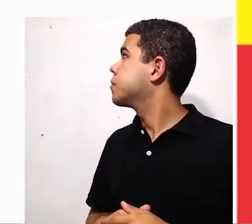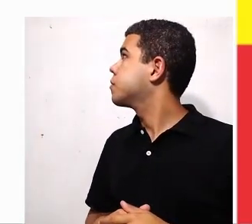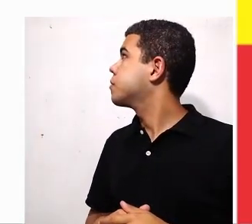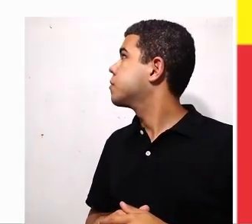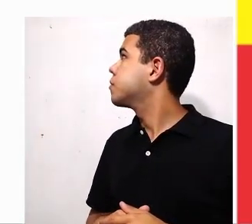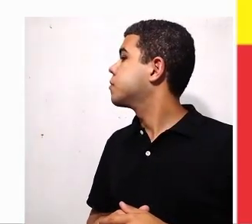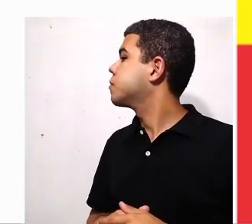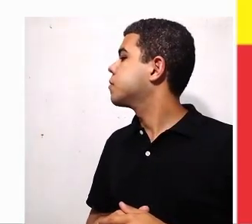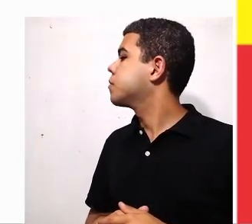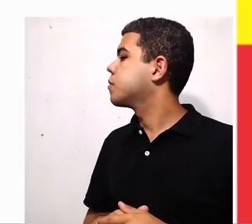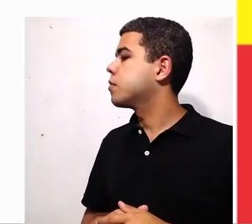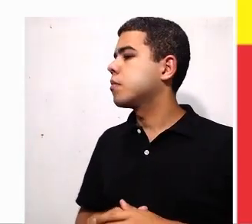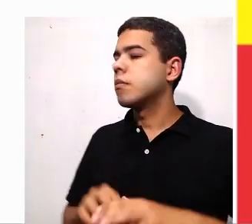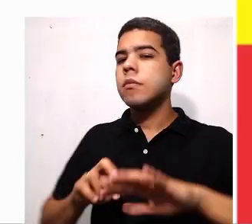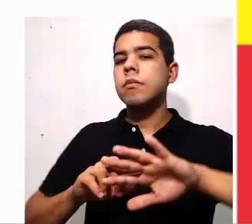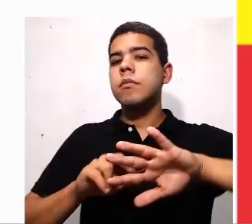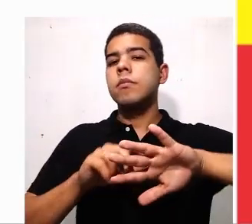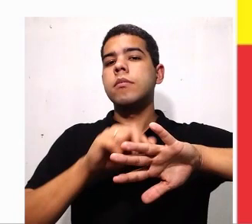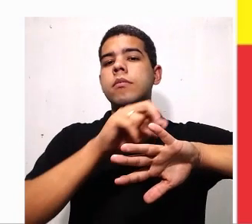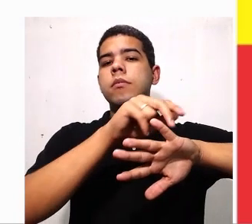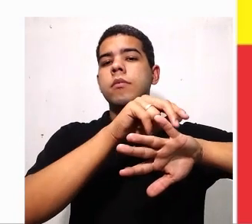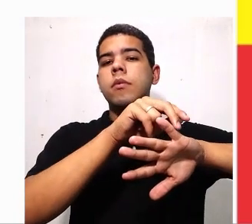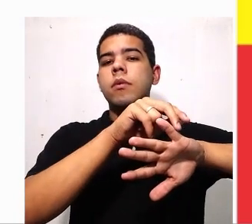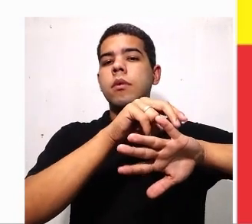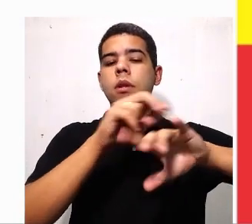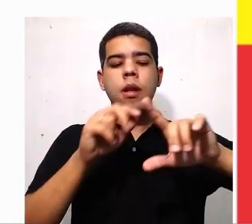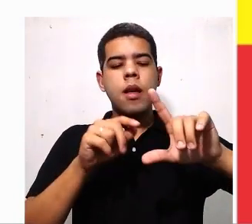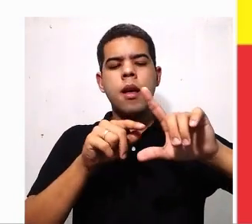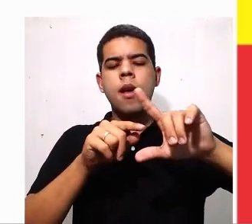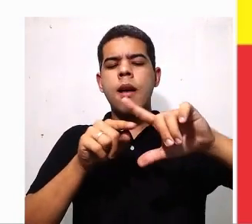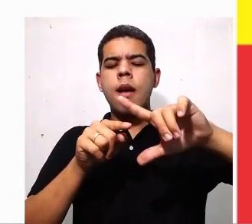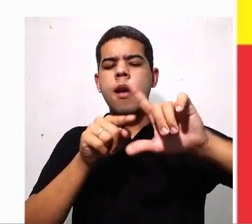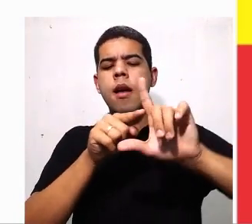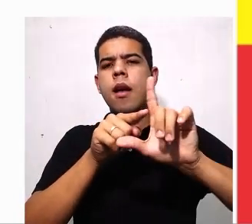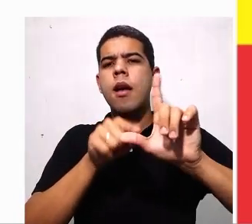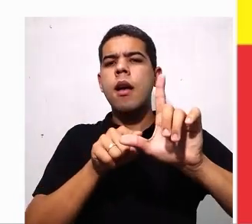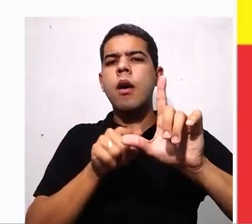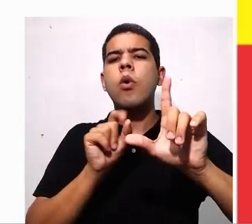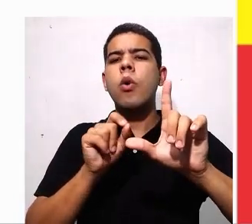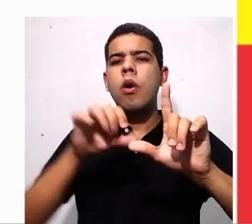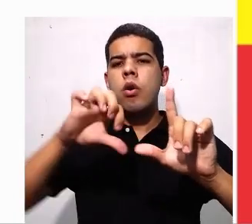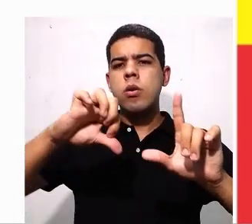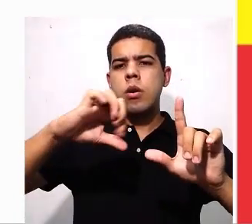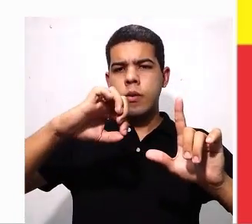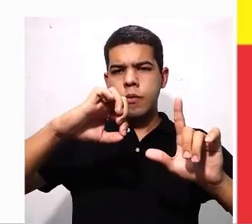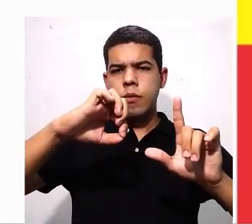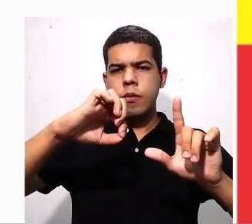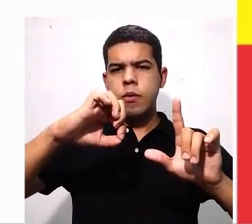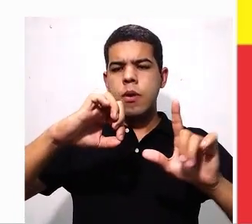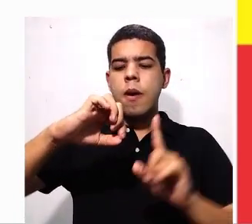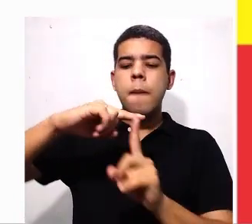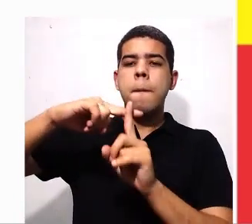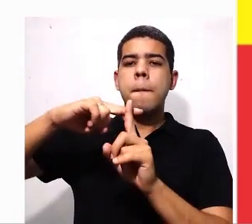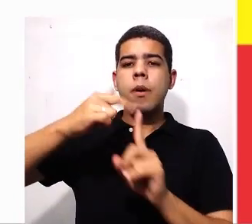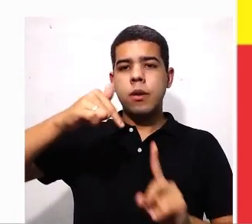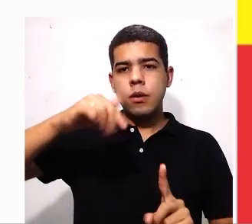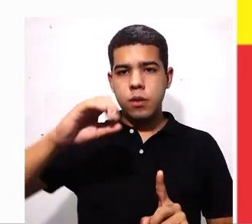Mede 90. Então, se nós temos 90 mais 70, que são os ângulos dados, vai ser igual a